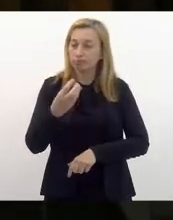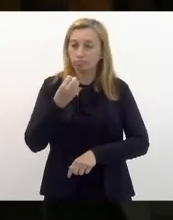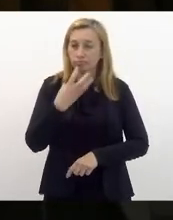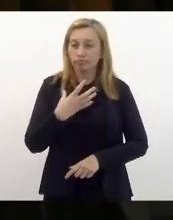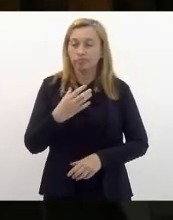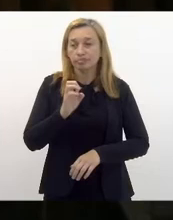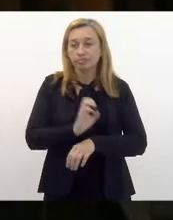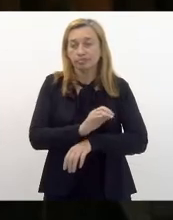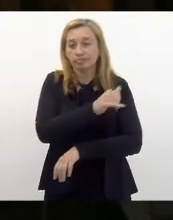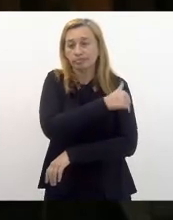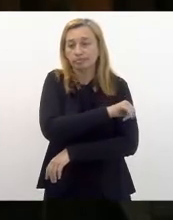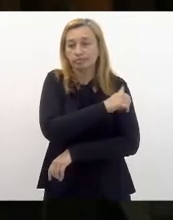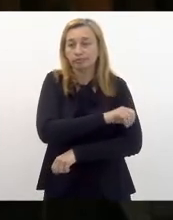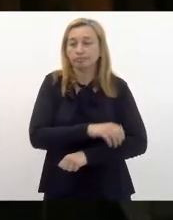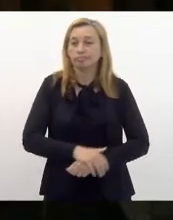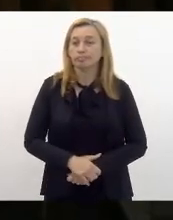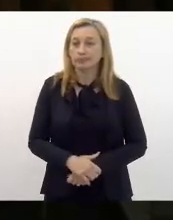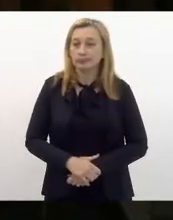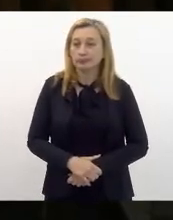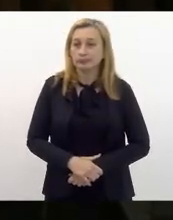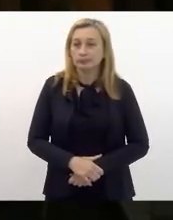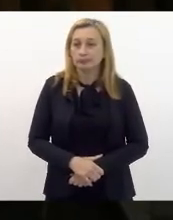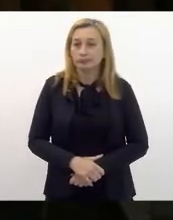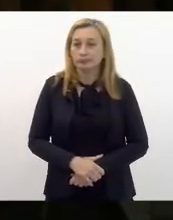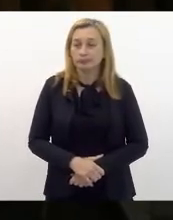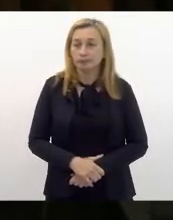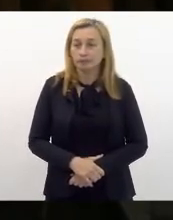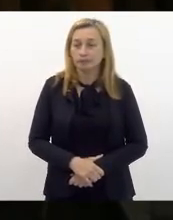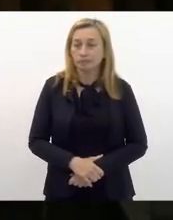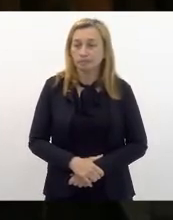no estado do Rio de Janeiro